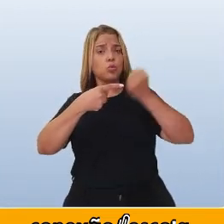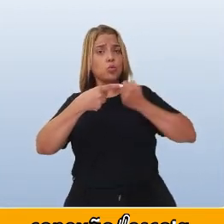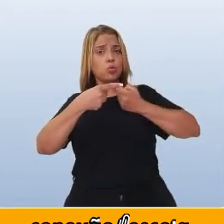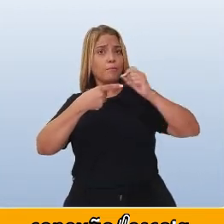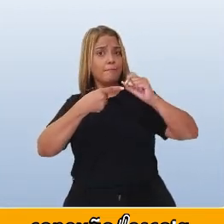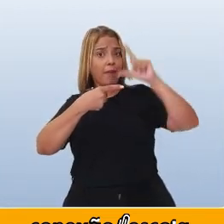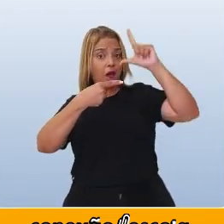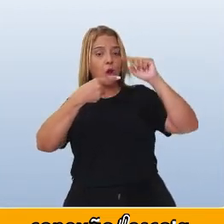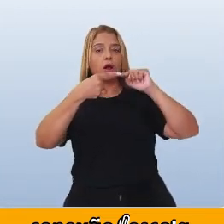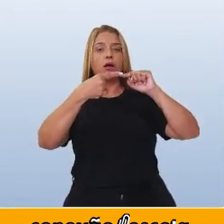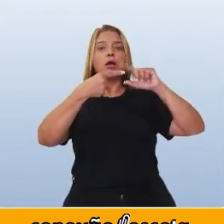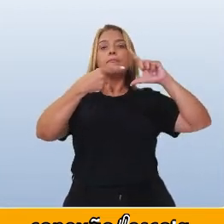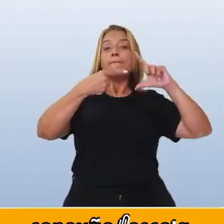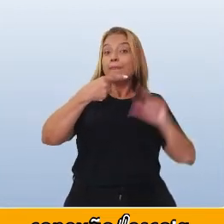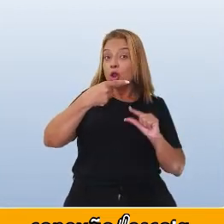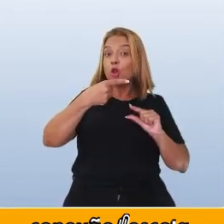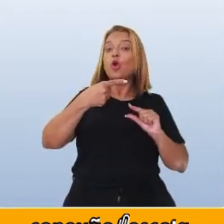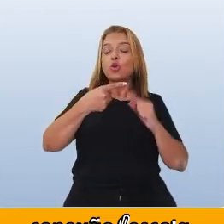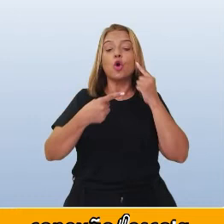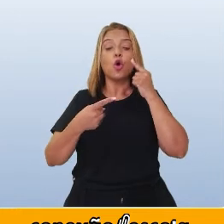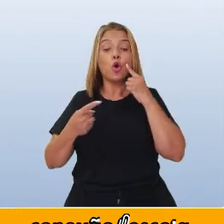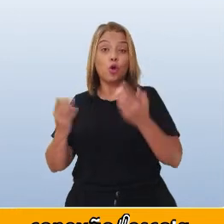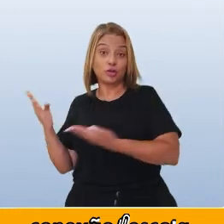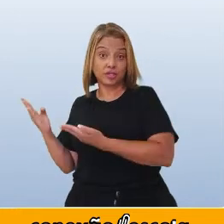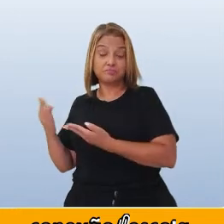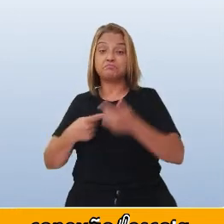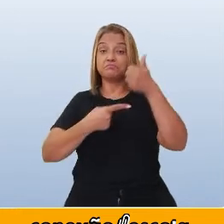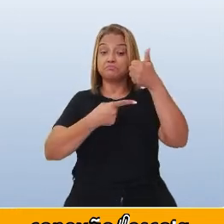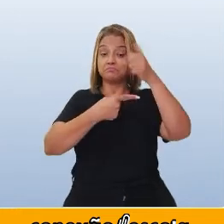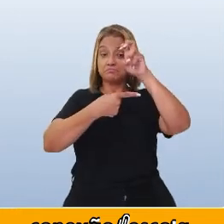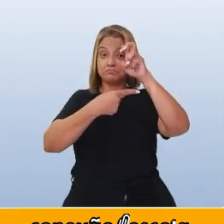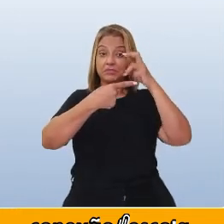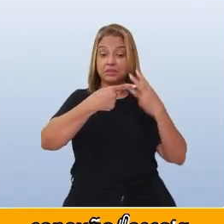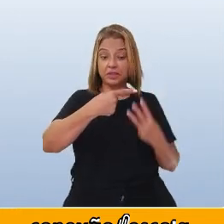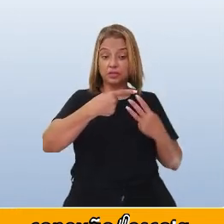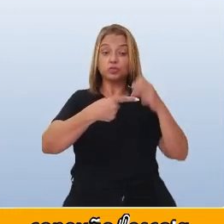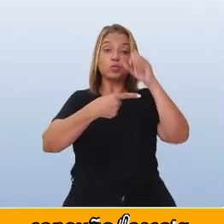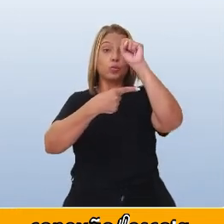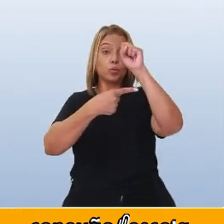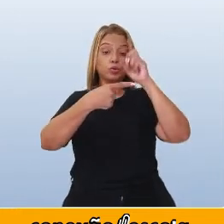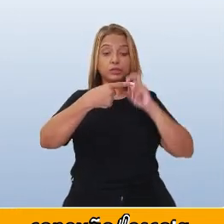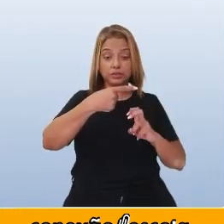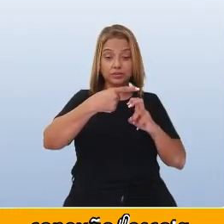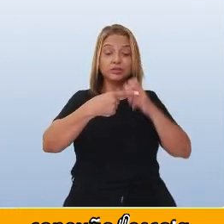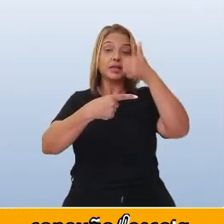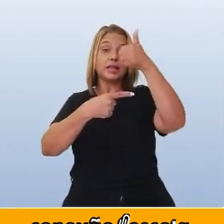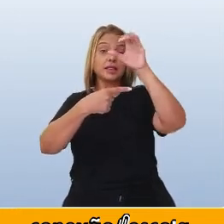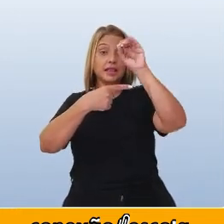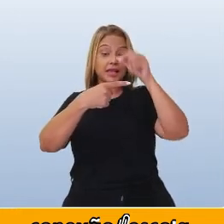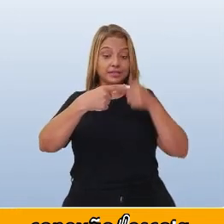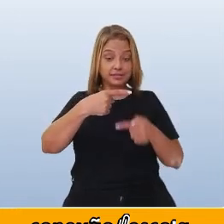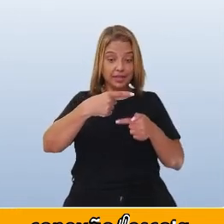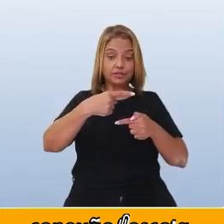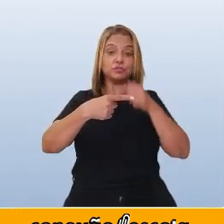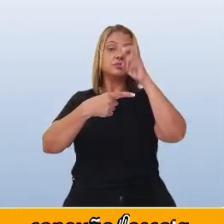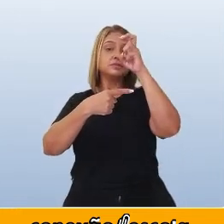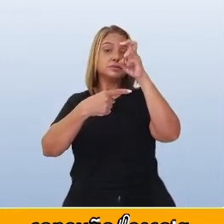denominador. Nesse caso aí nós temos 15/3, 8/5, 10/7,